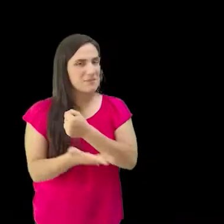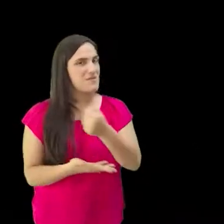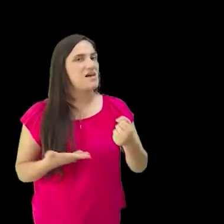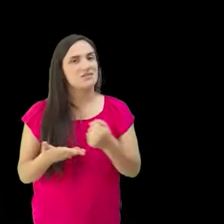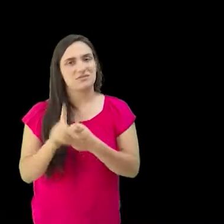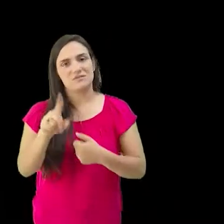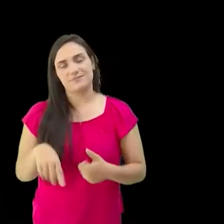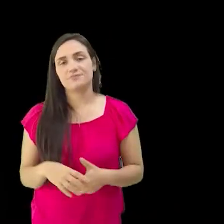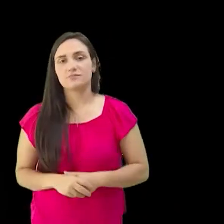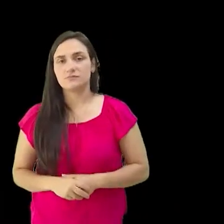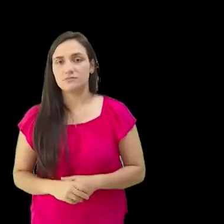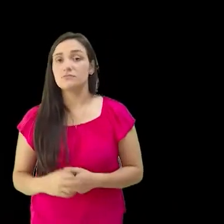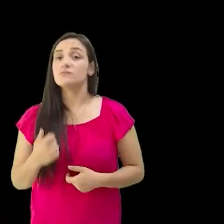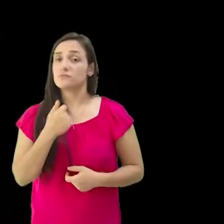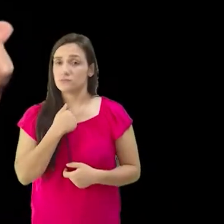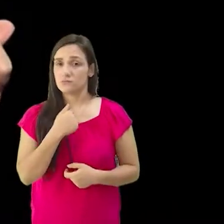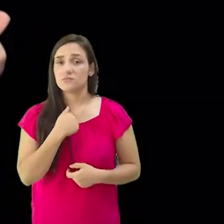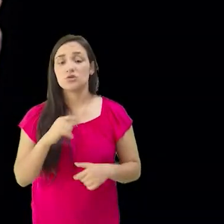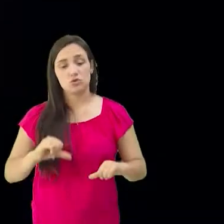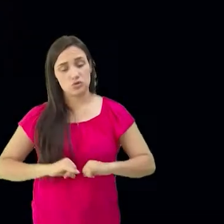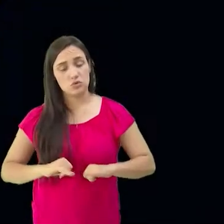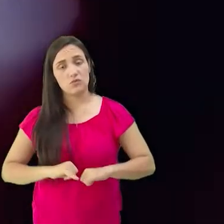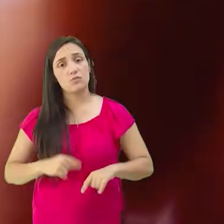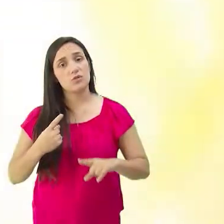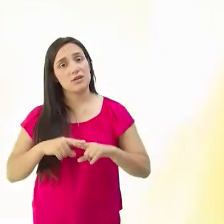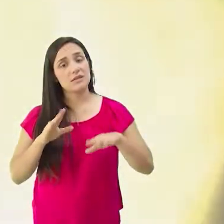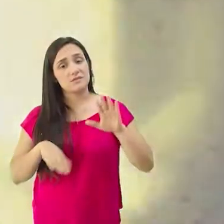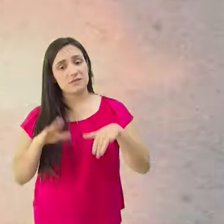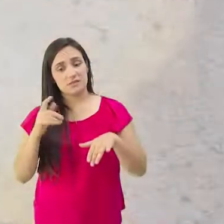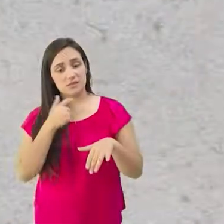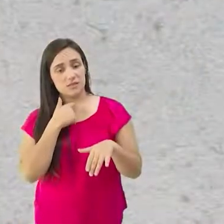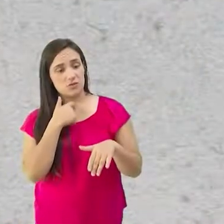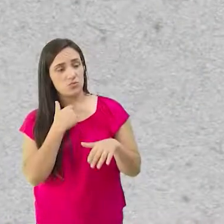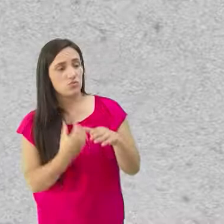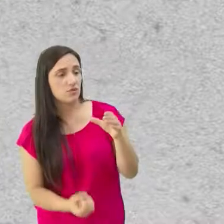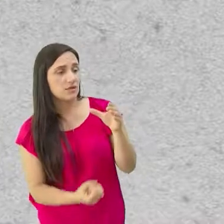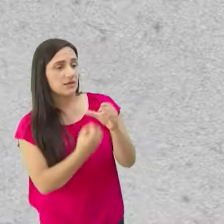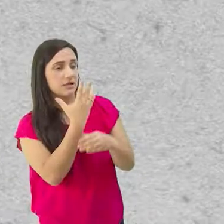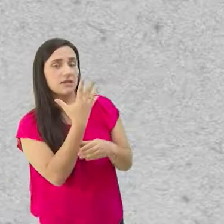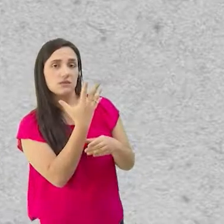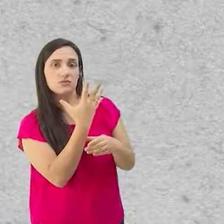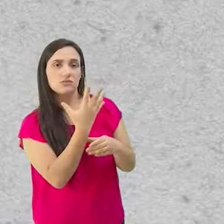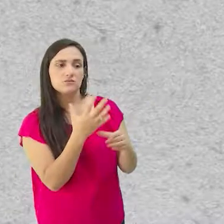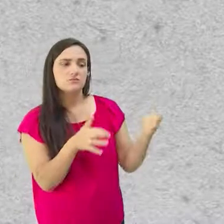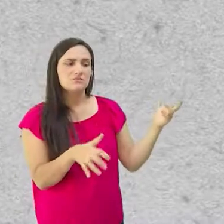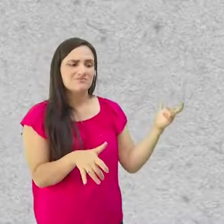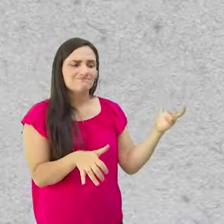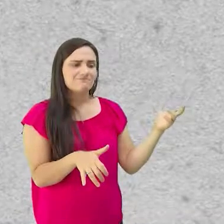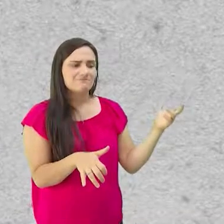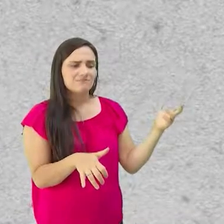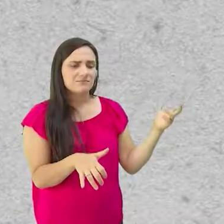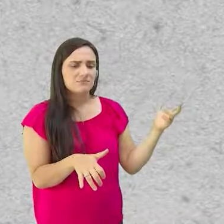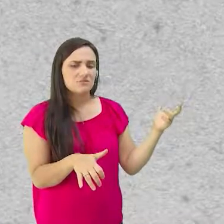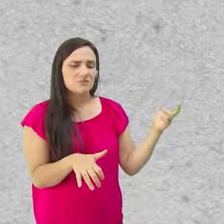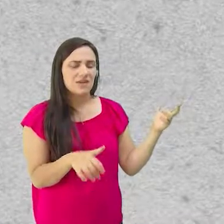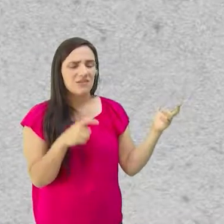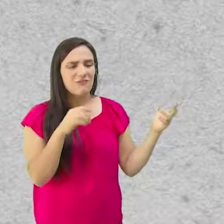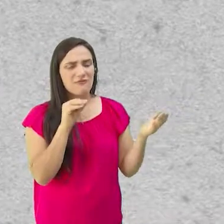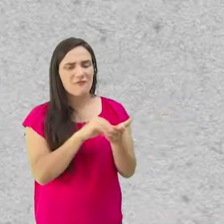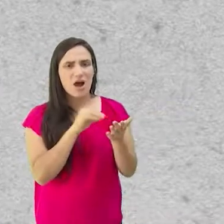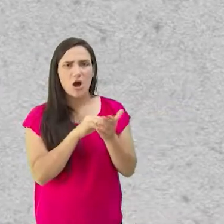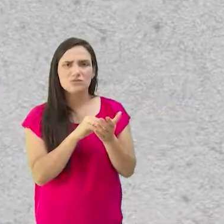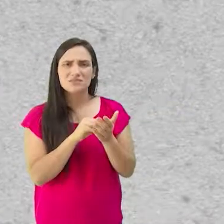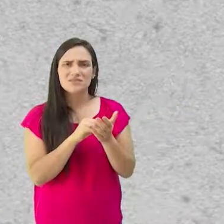sabe? Porque muitas vezes eu crio uma melodia e aí eu não consigo me acompanhar. E